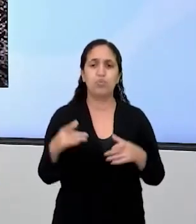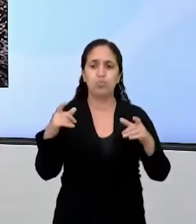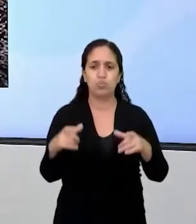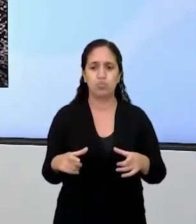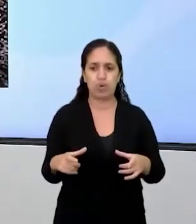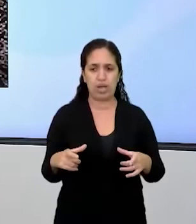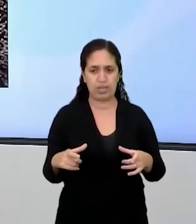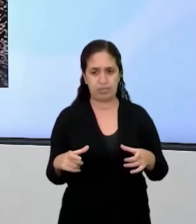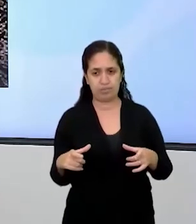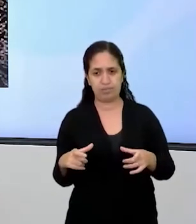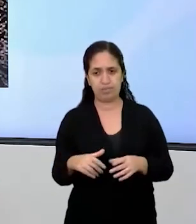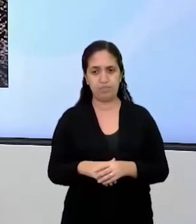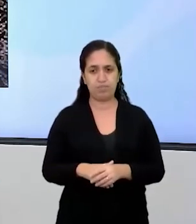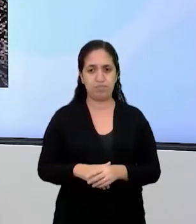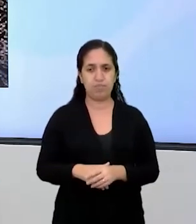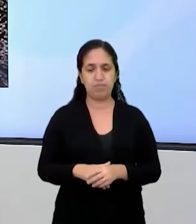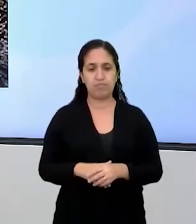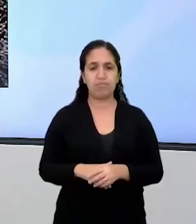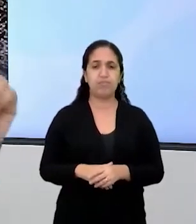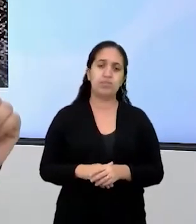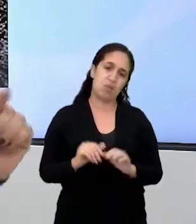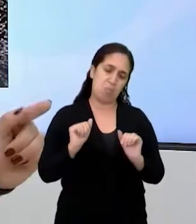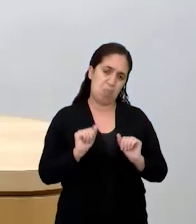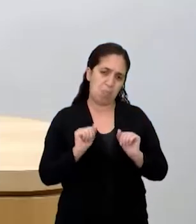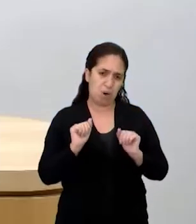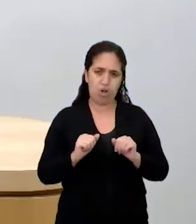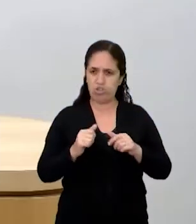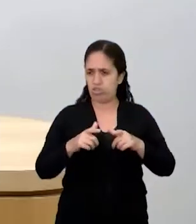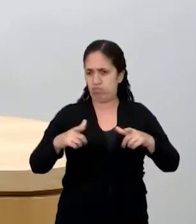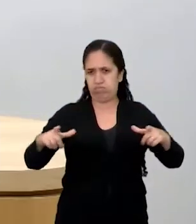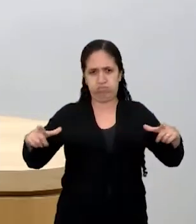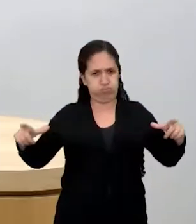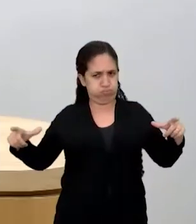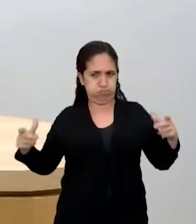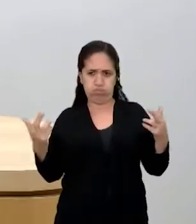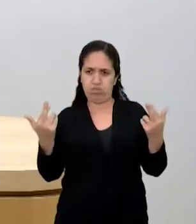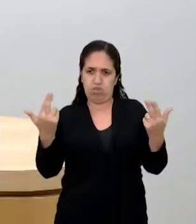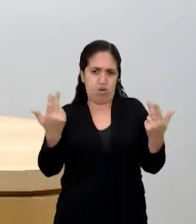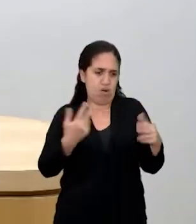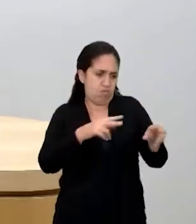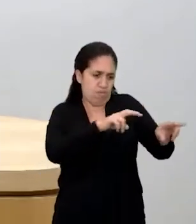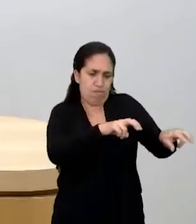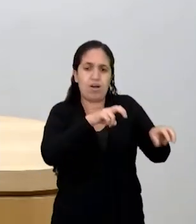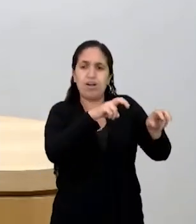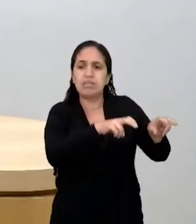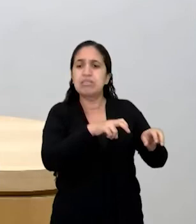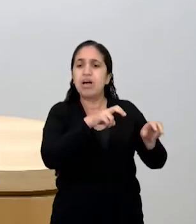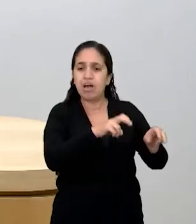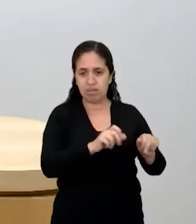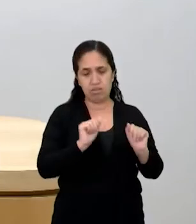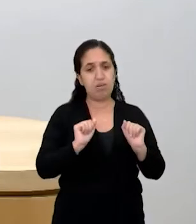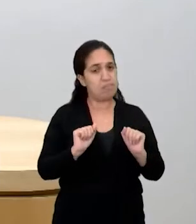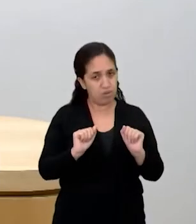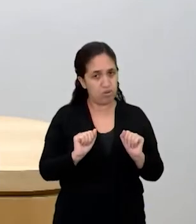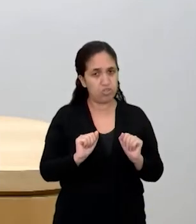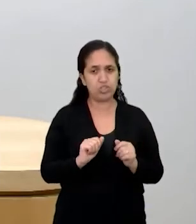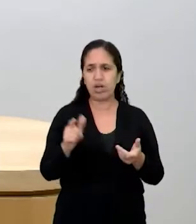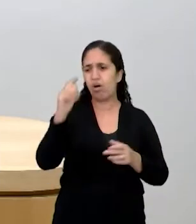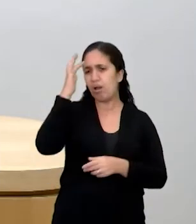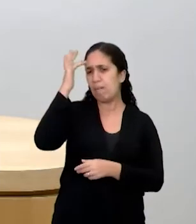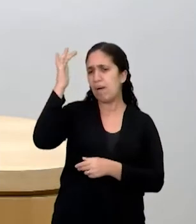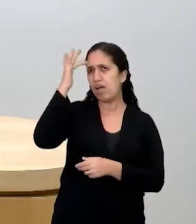local, ok? Os locais podem ser tão amplos quanto a área de uma fazenda, por exemplo. Aí eu imagino um